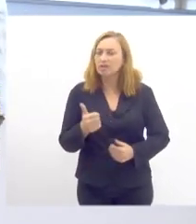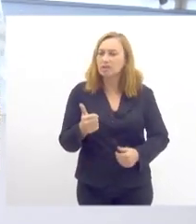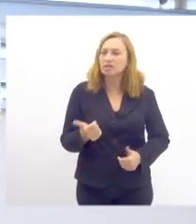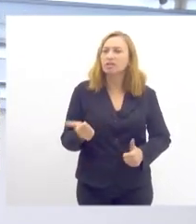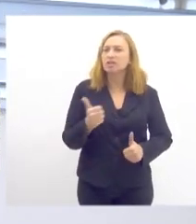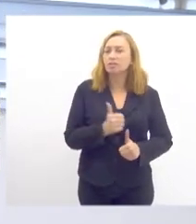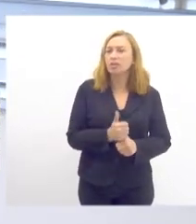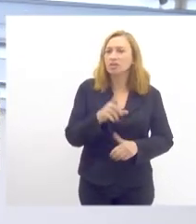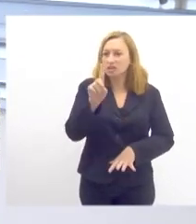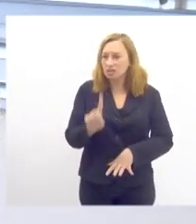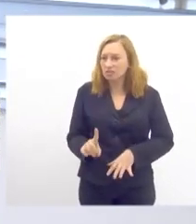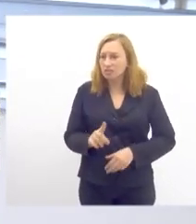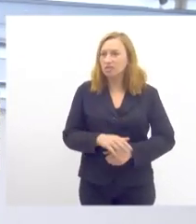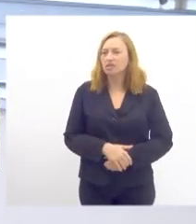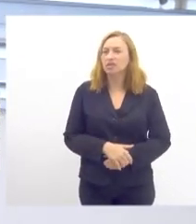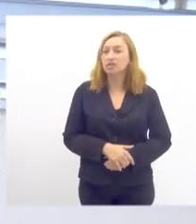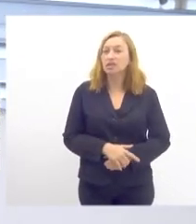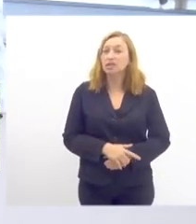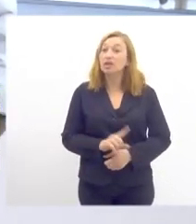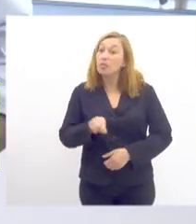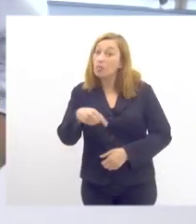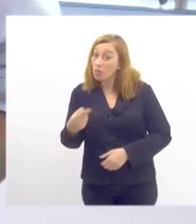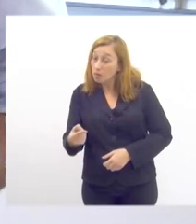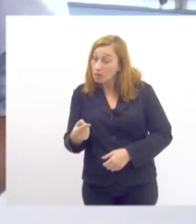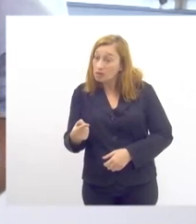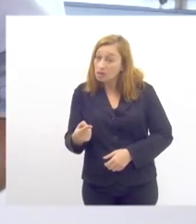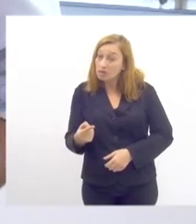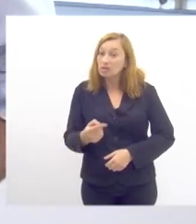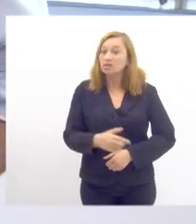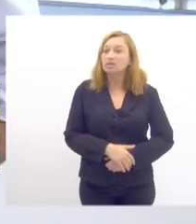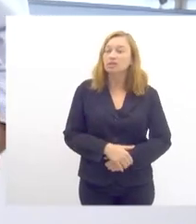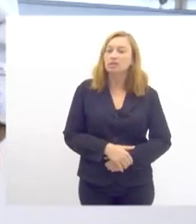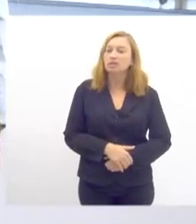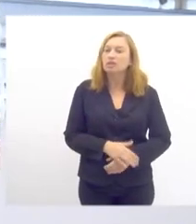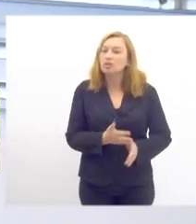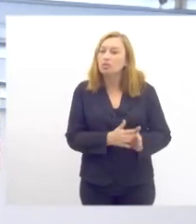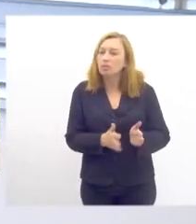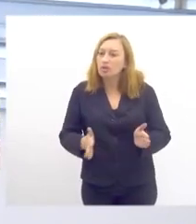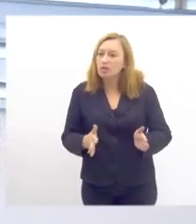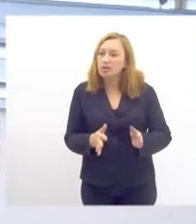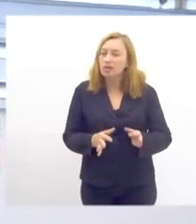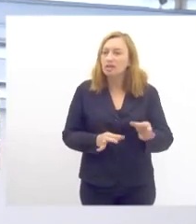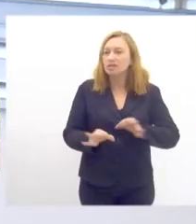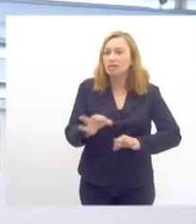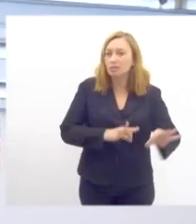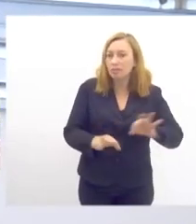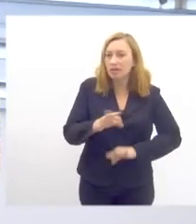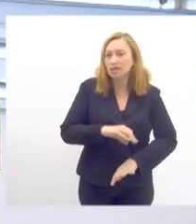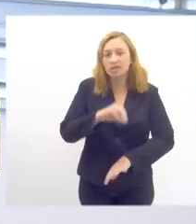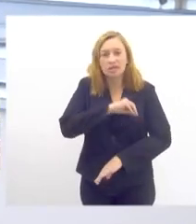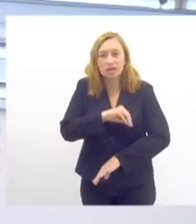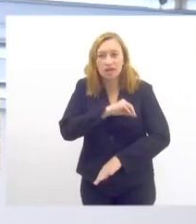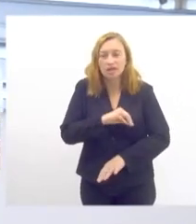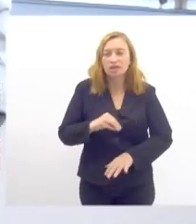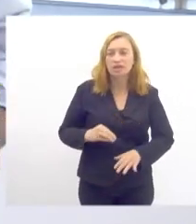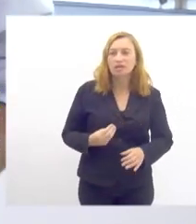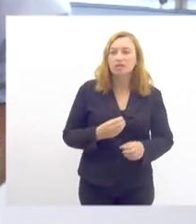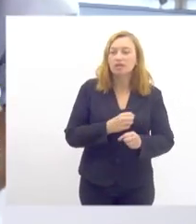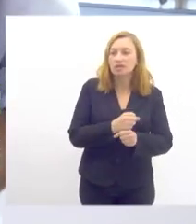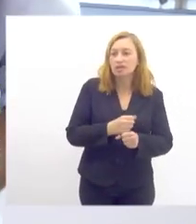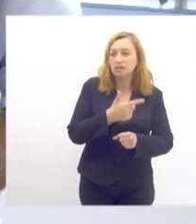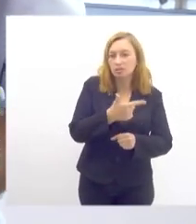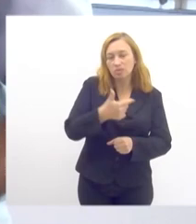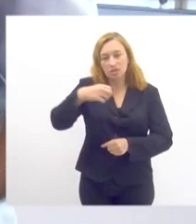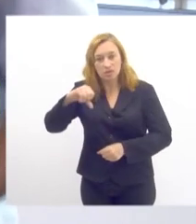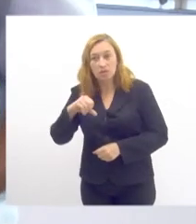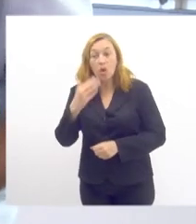daquela diretoria. E, a partir dali, nós startamos o processo de plano de cargos e salários, desde 2019.